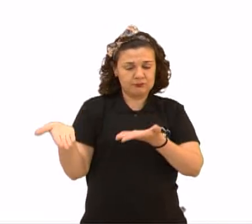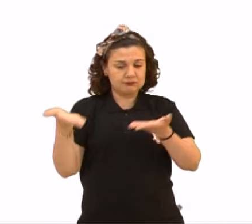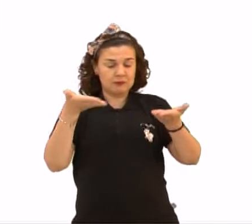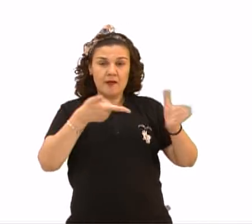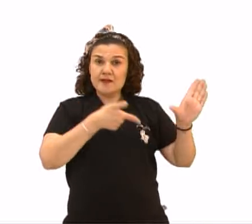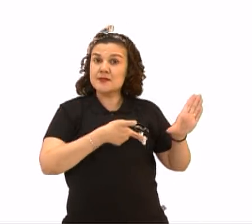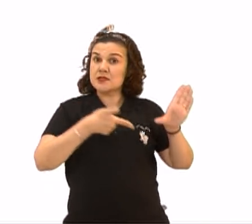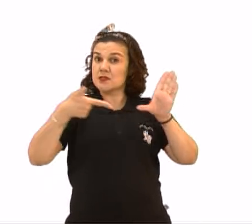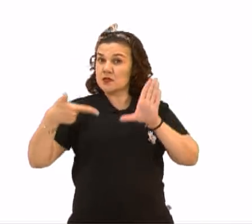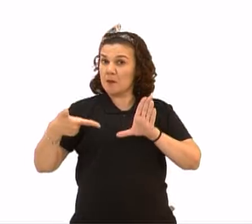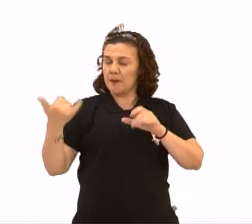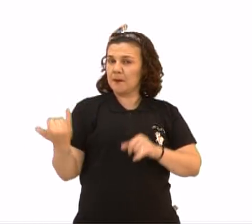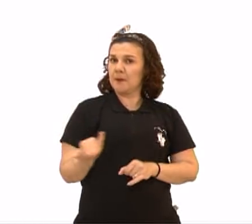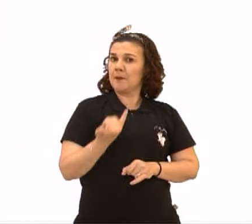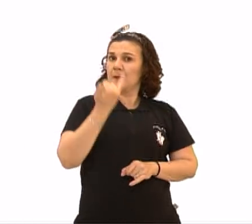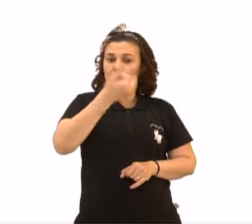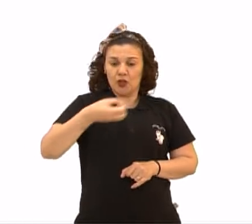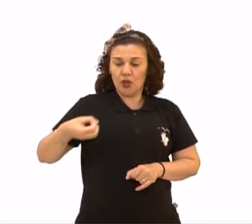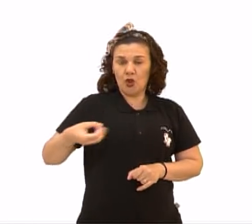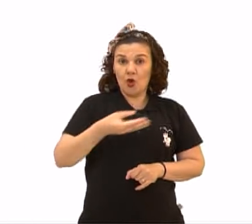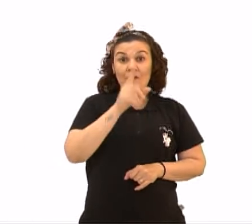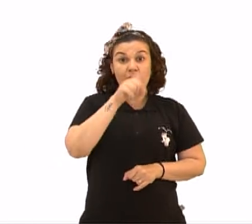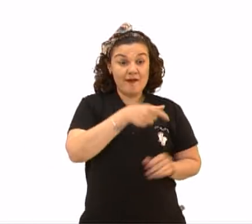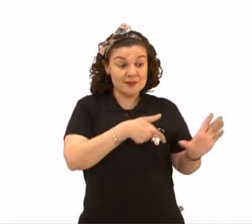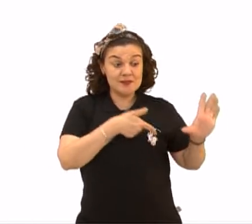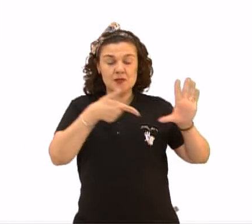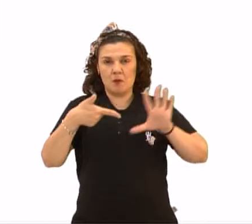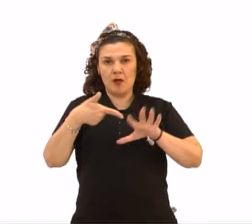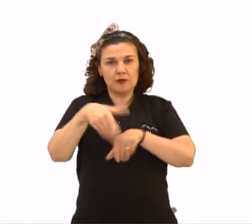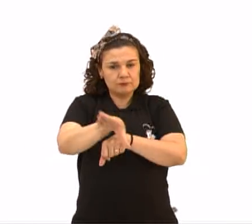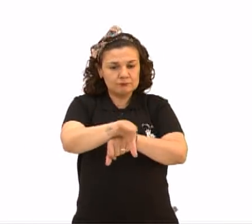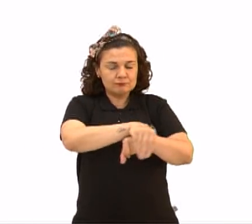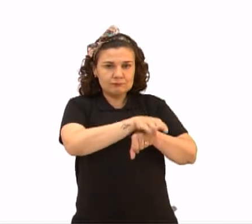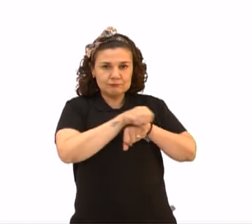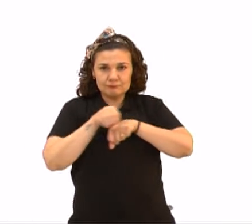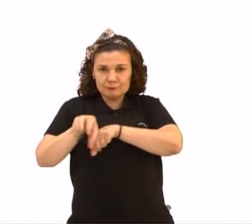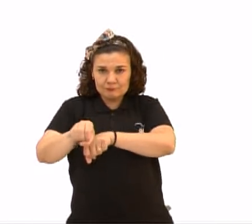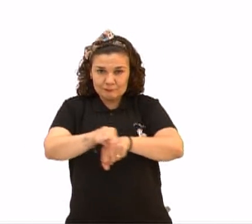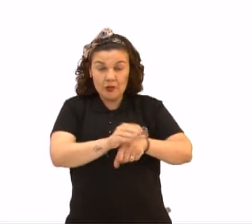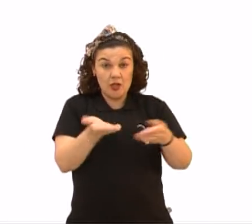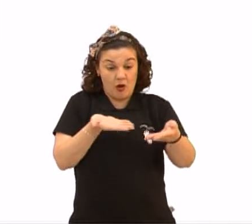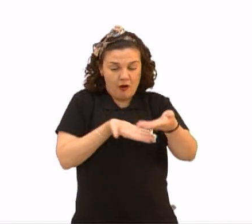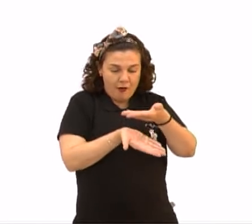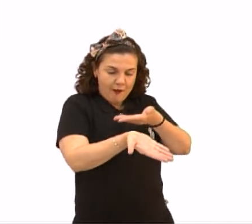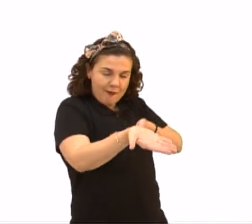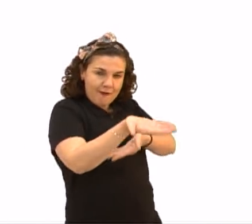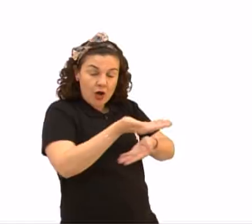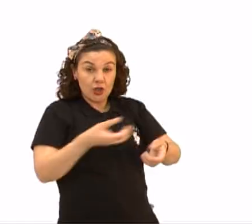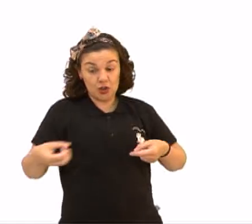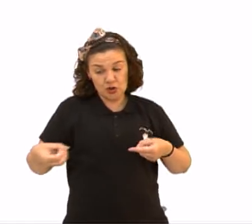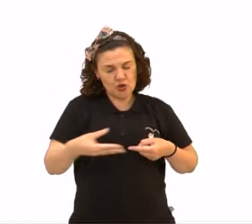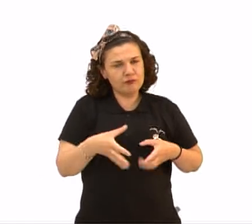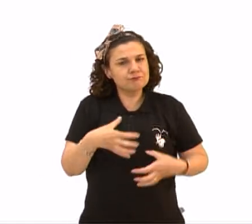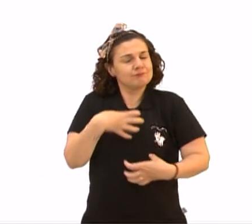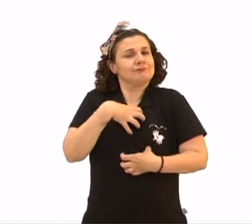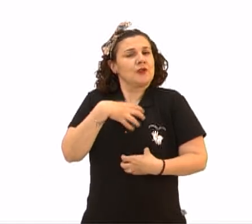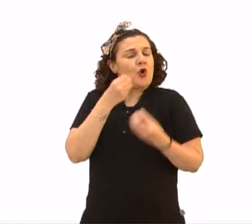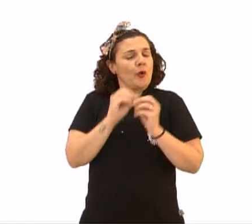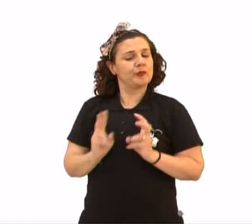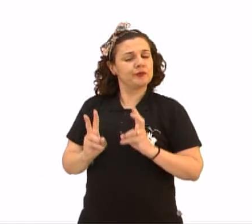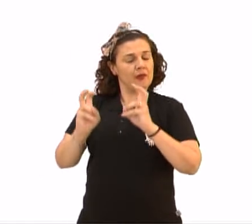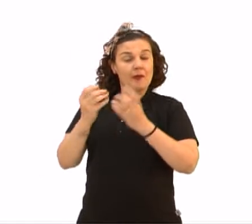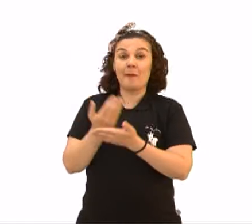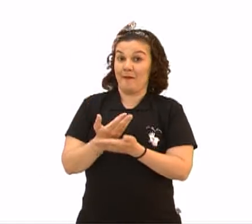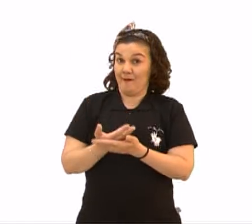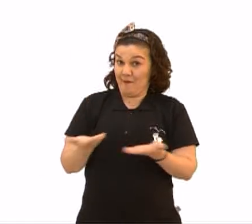semana especial, uma semana chamada Semana do Conhecimento. Então estamos levando até você uma nova modalidade, um novo tema